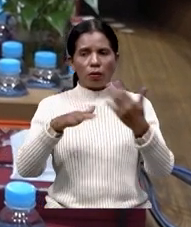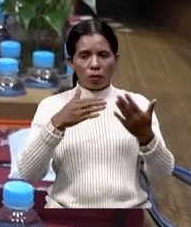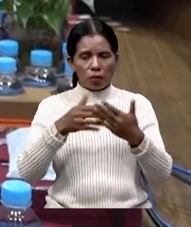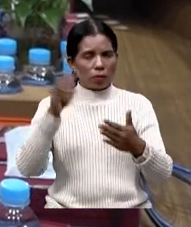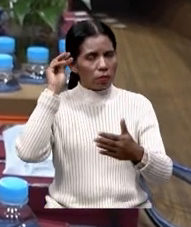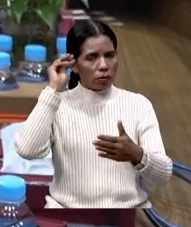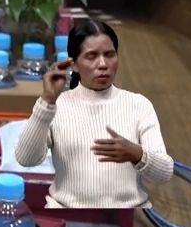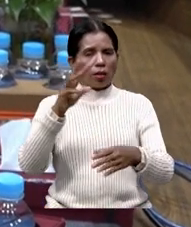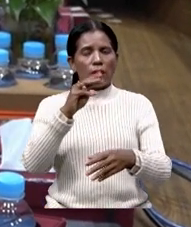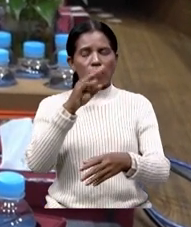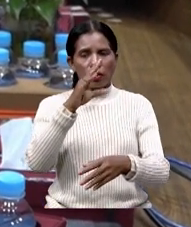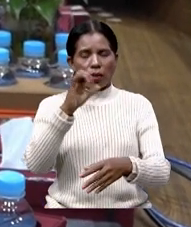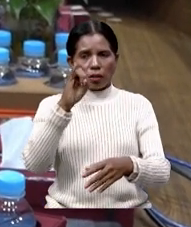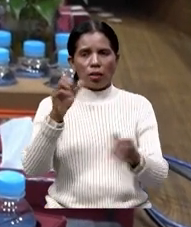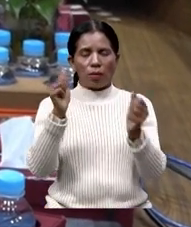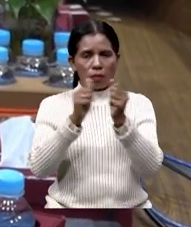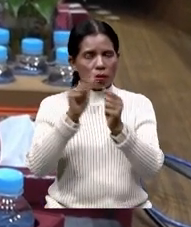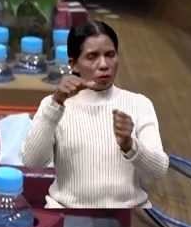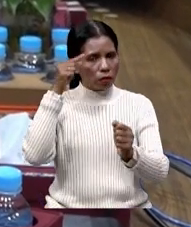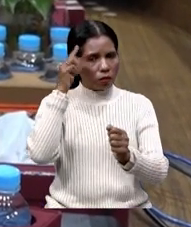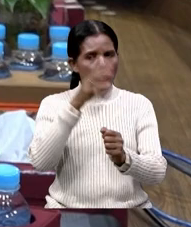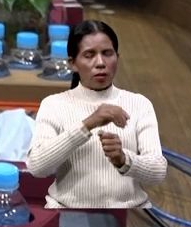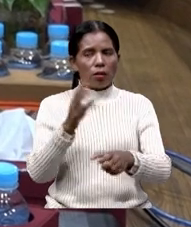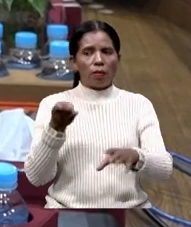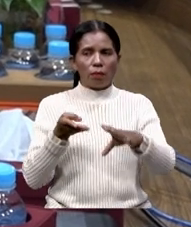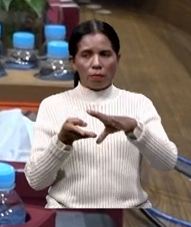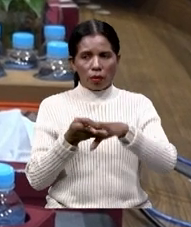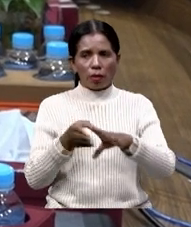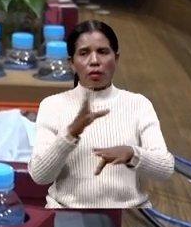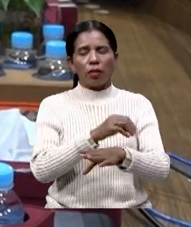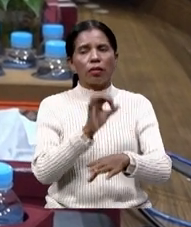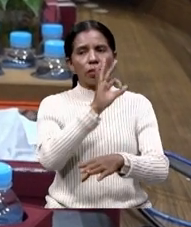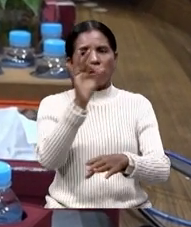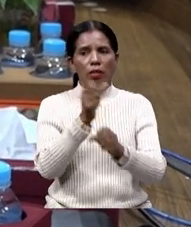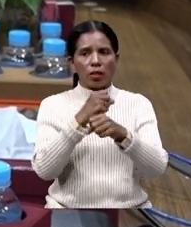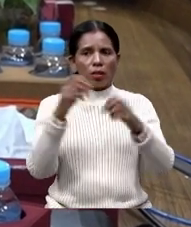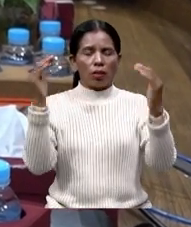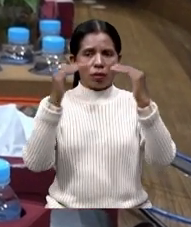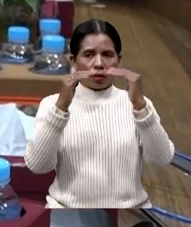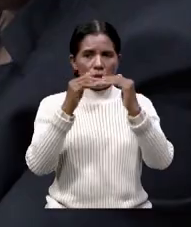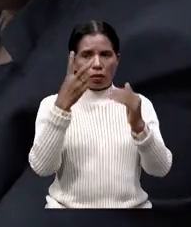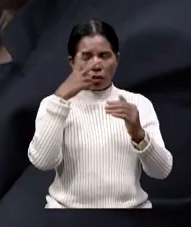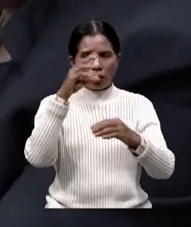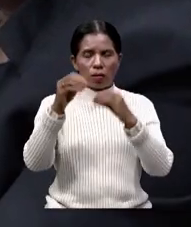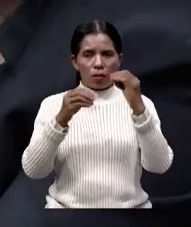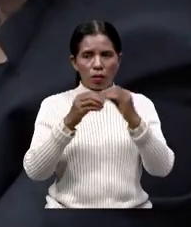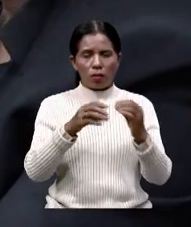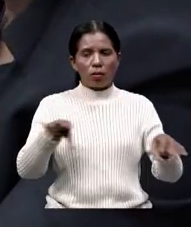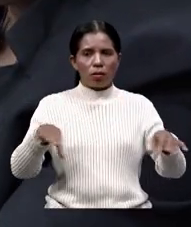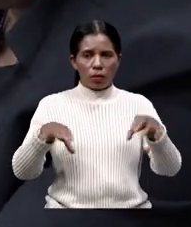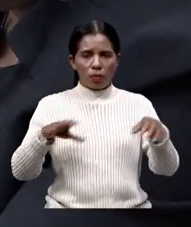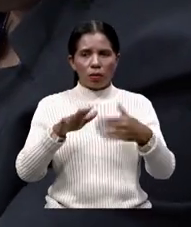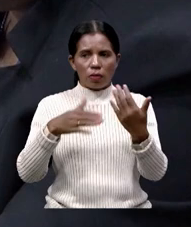ministro comércio e indústria, junto com o governador Banco Central, sexta neja lá o encontro de avaliação para progresso serviço